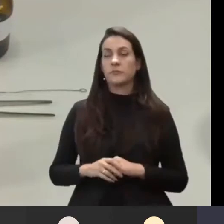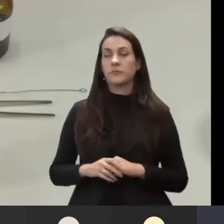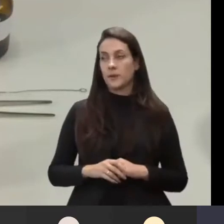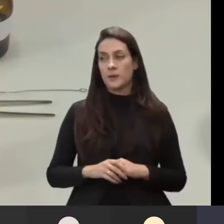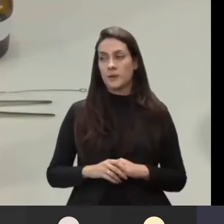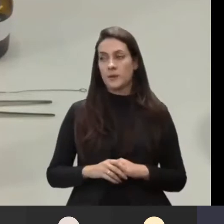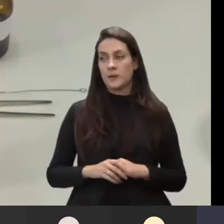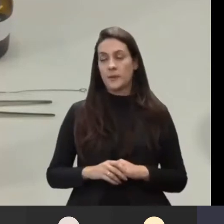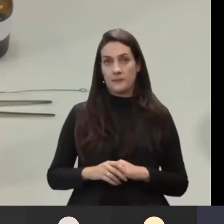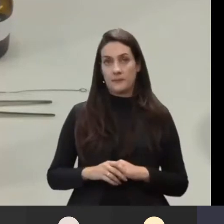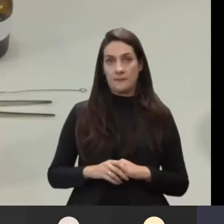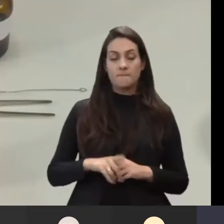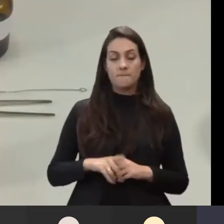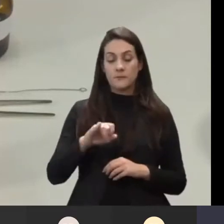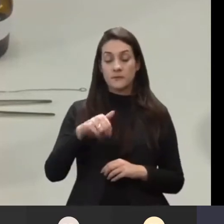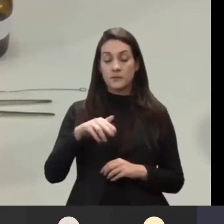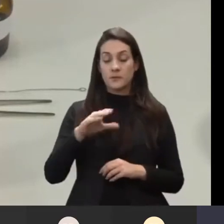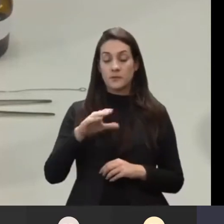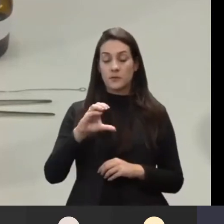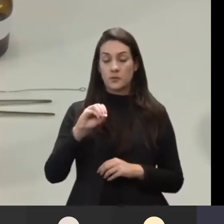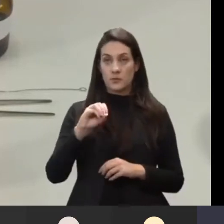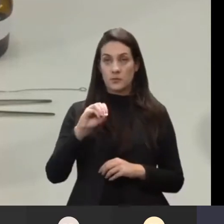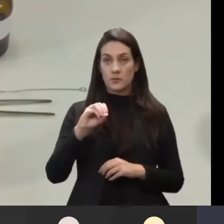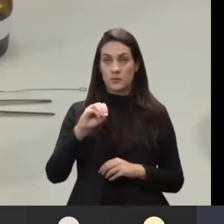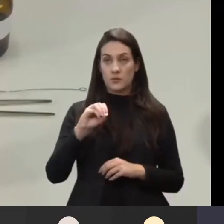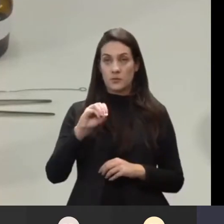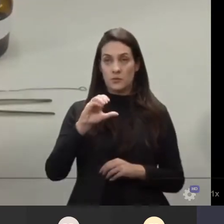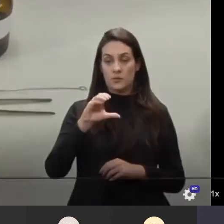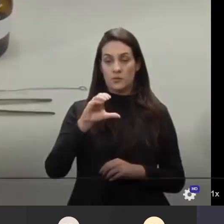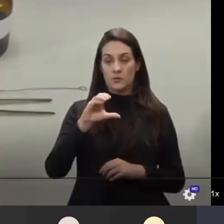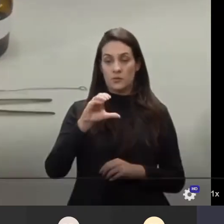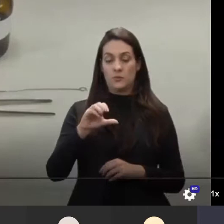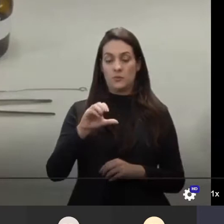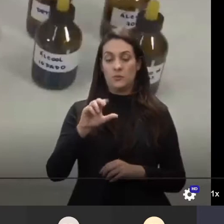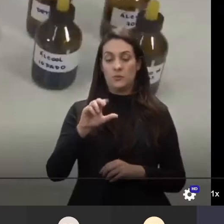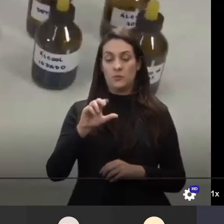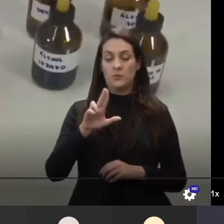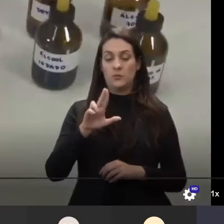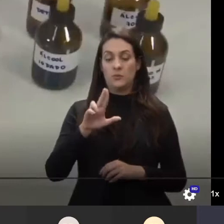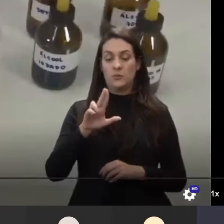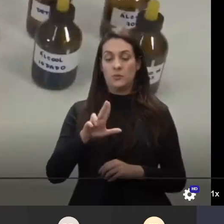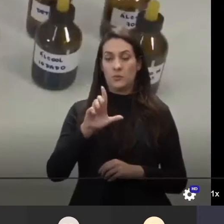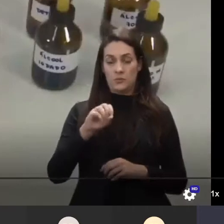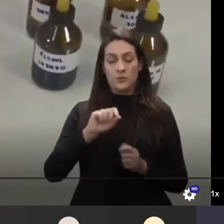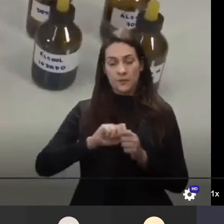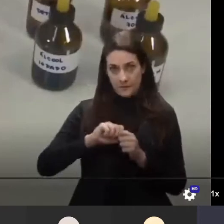vai realizar o seu inóculo, vai ali fazer a transferência